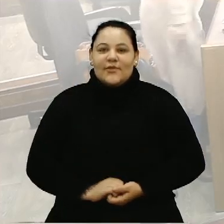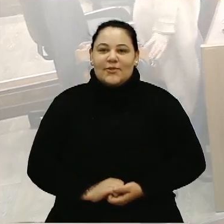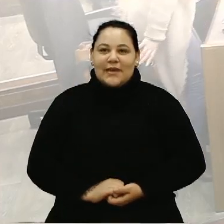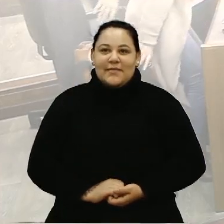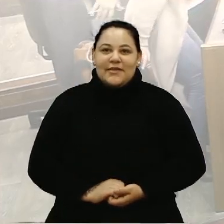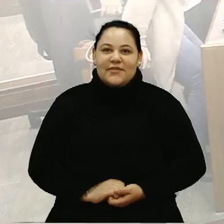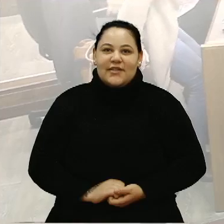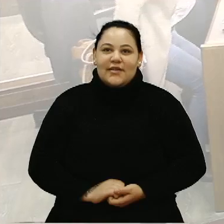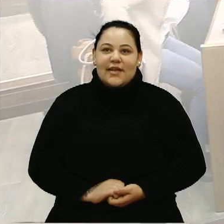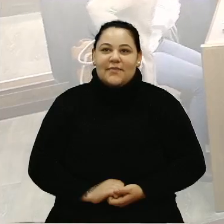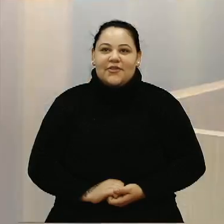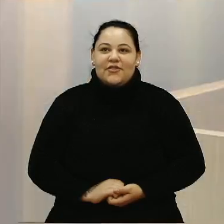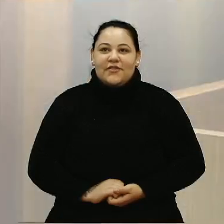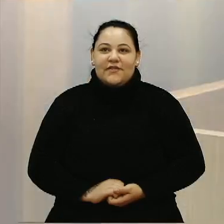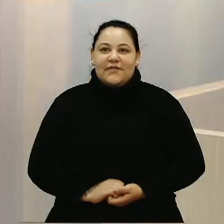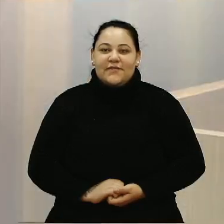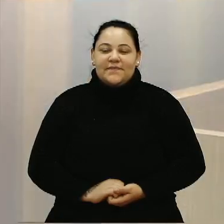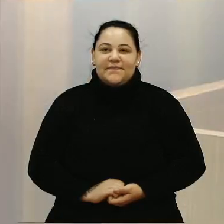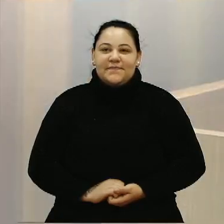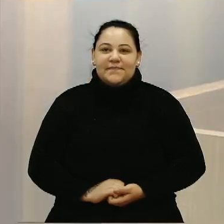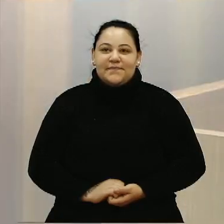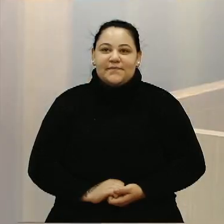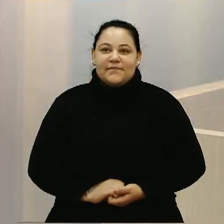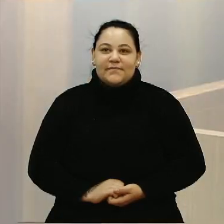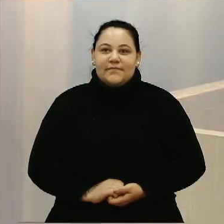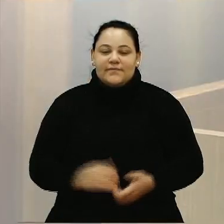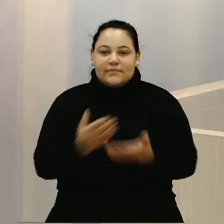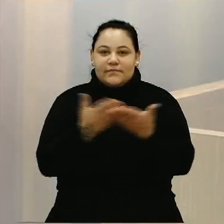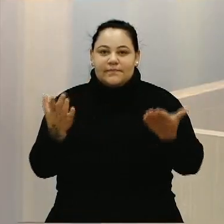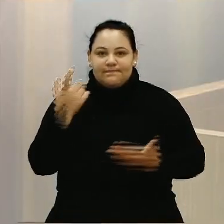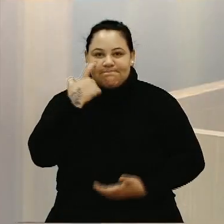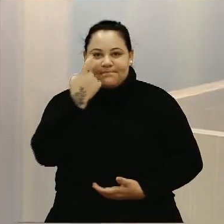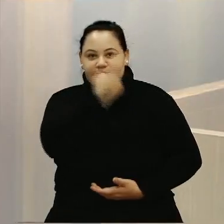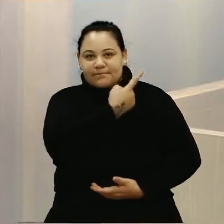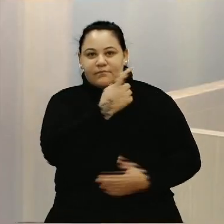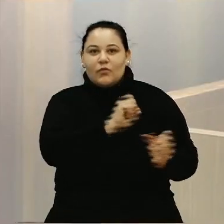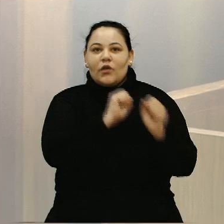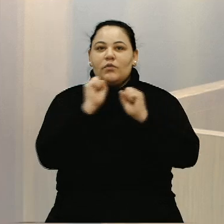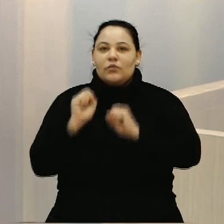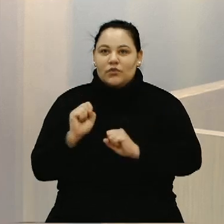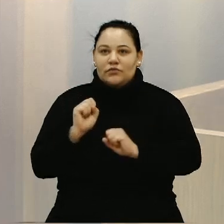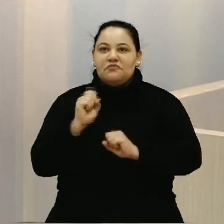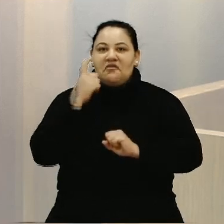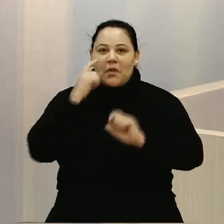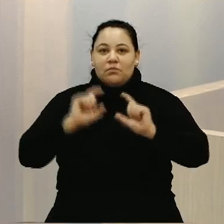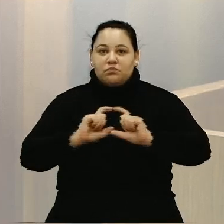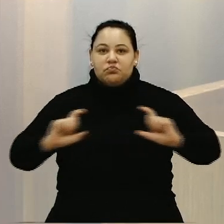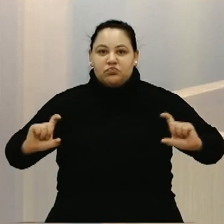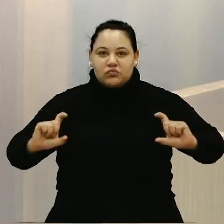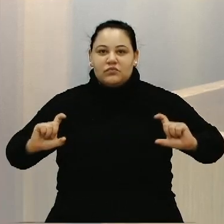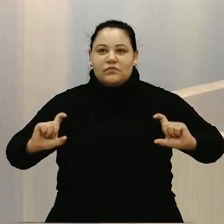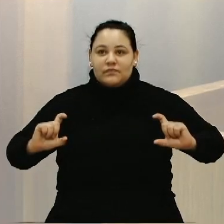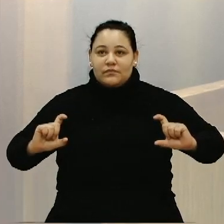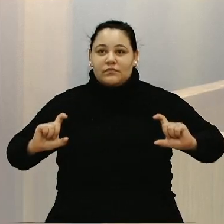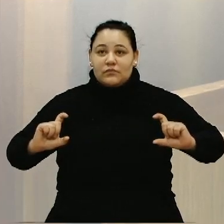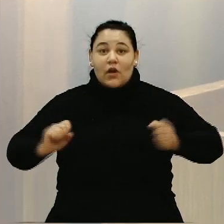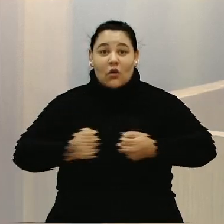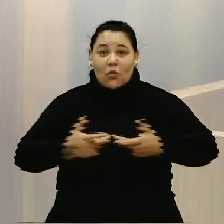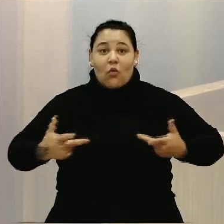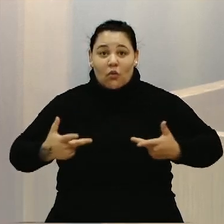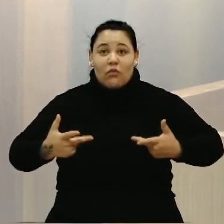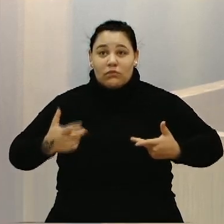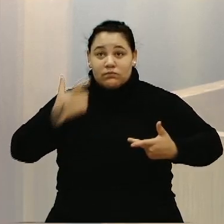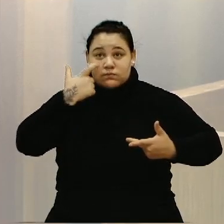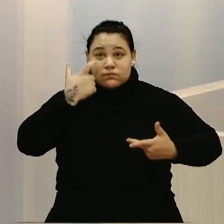Nós agradecemos as palmas, senhores, e essas imagens, como os senhores puderam ver na legenda, são imagens de ocorrências